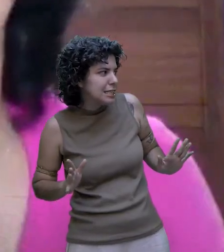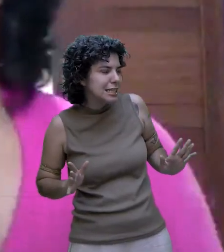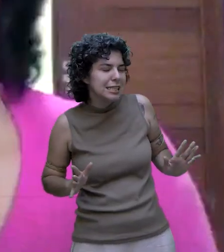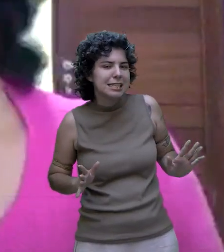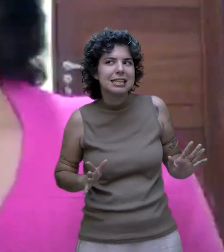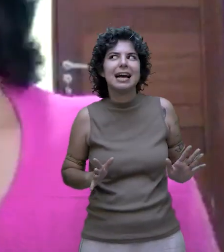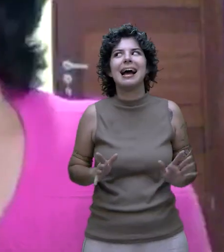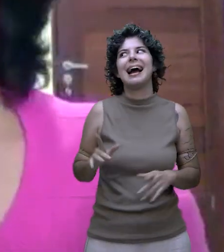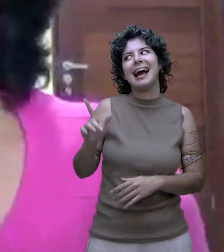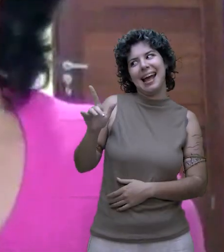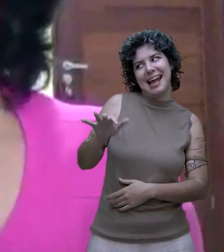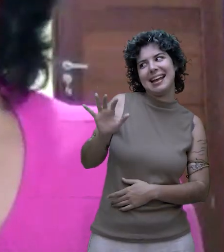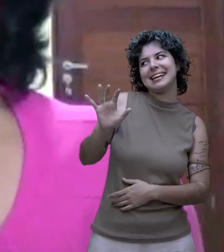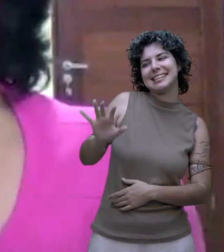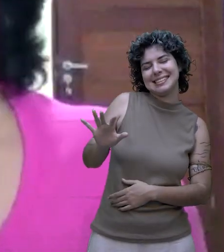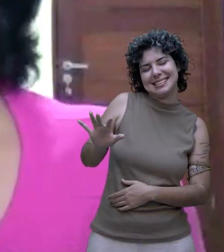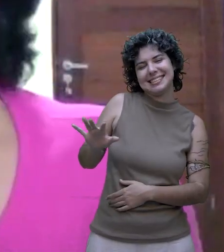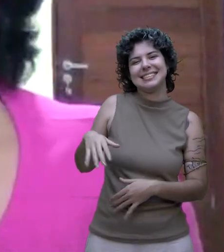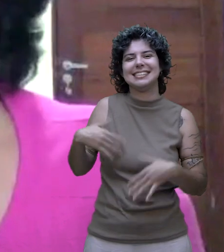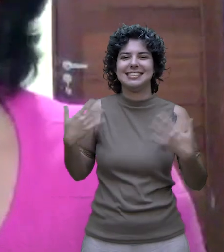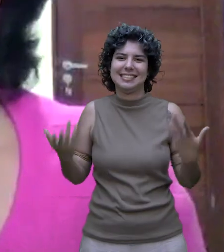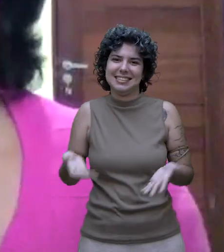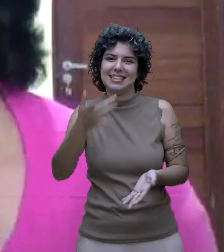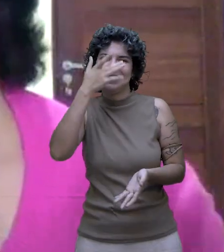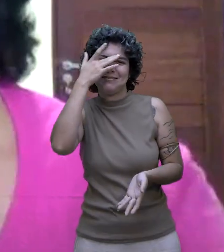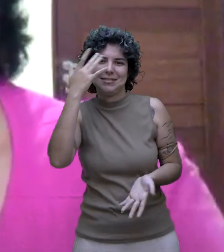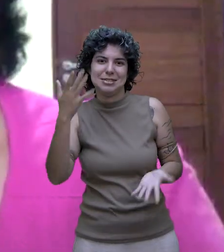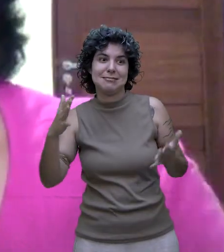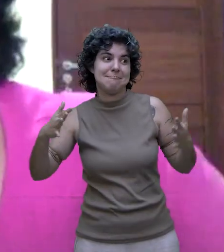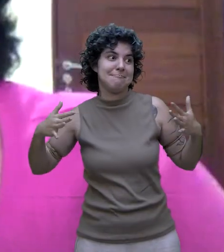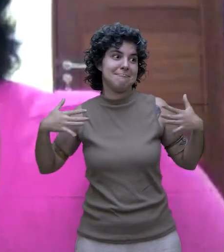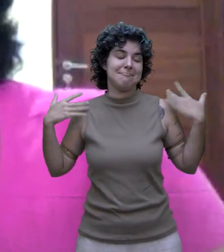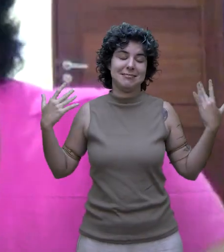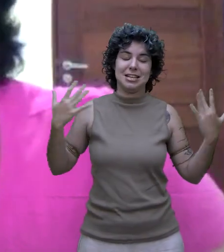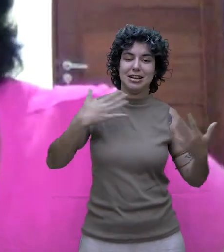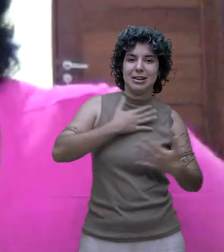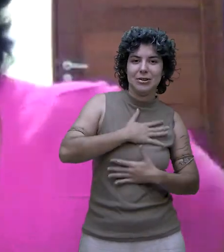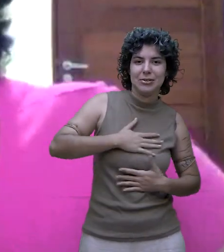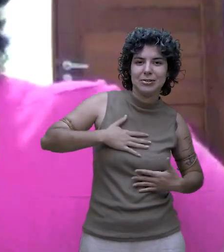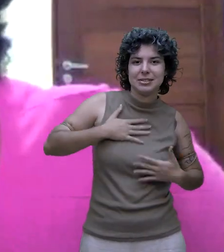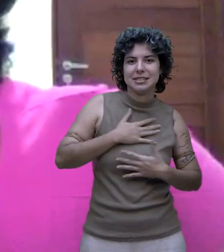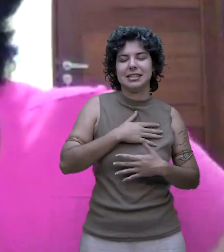é isso. Então, assim, a recepção das pessoas que assistem, a semana passada também